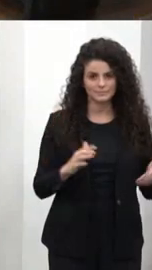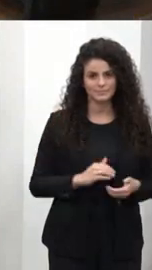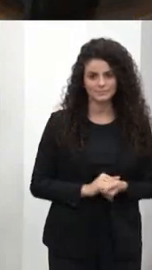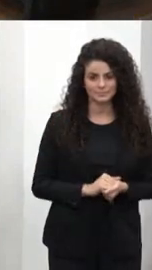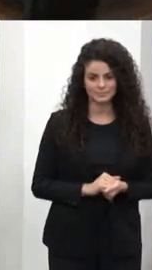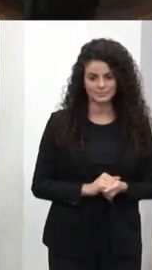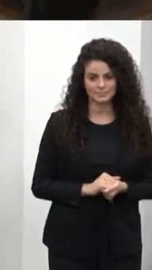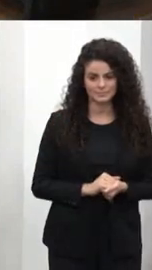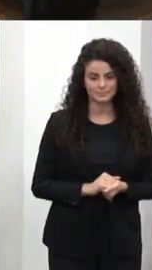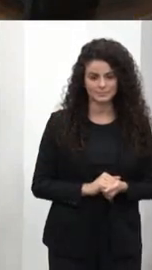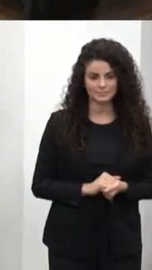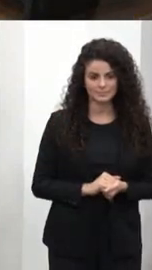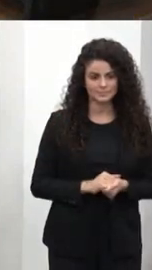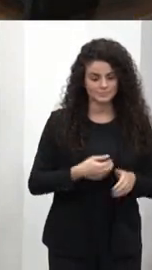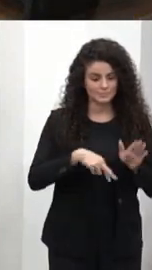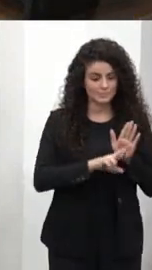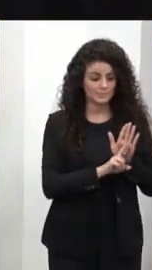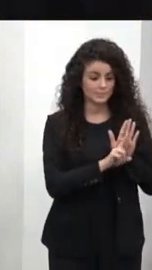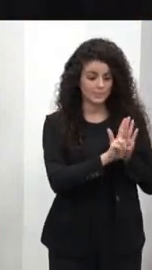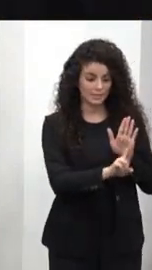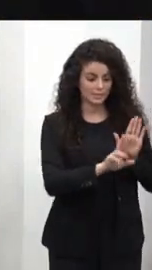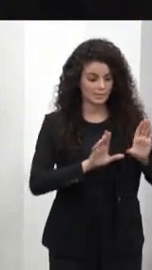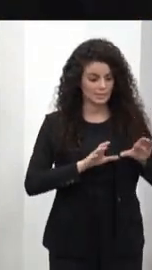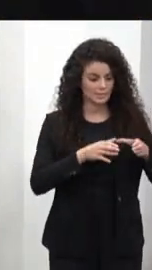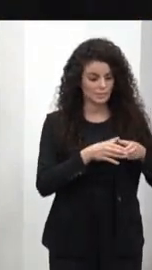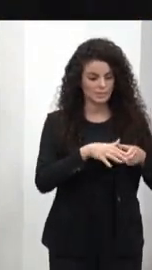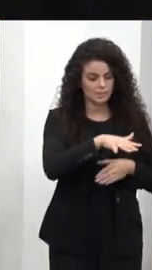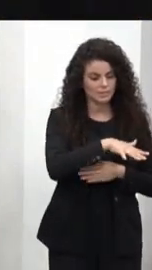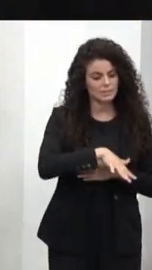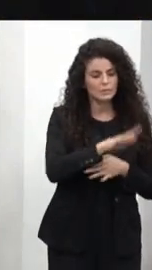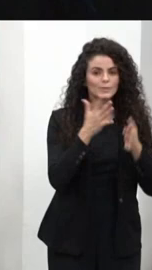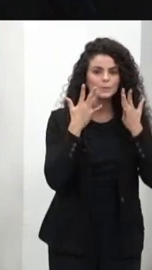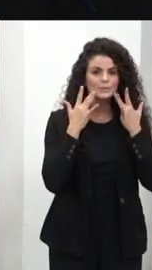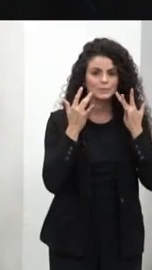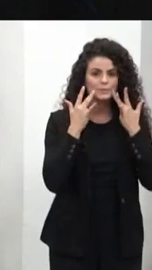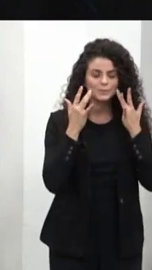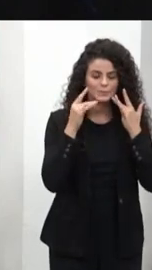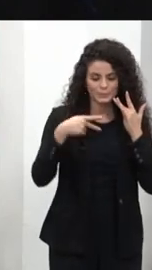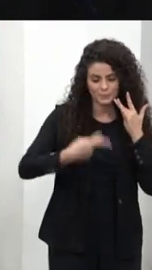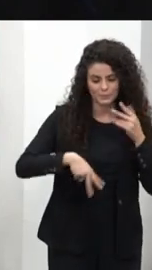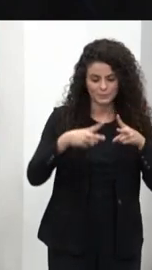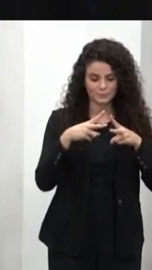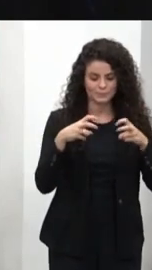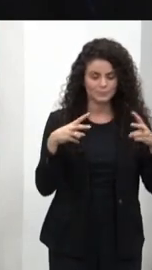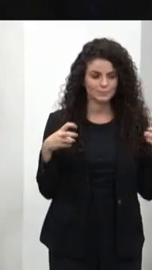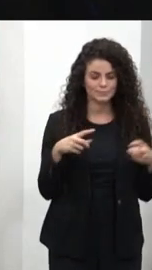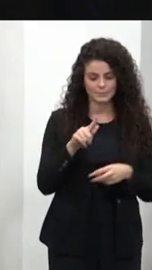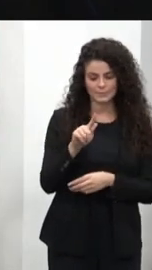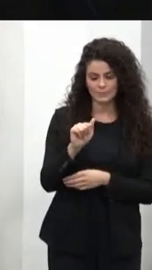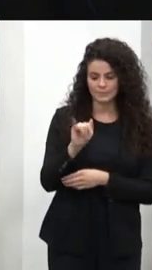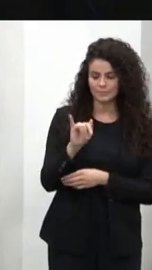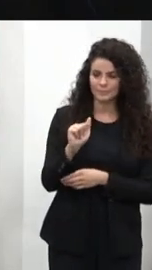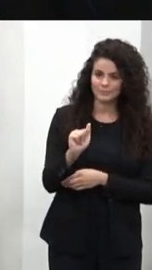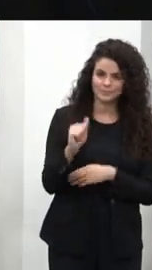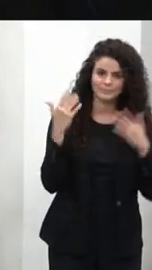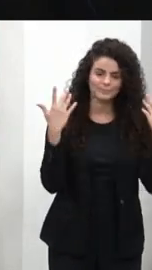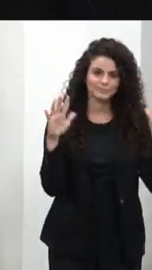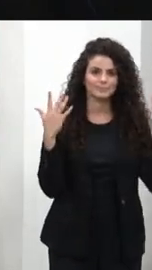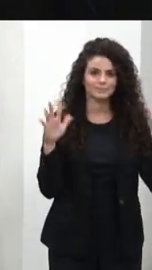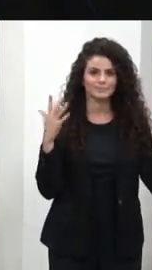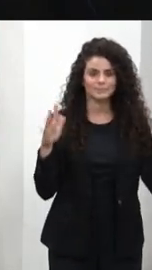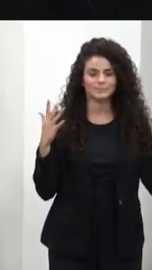senhora representante do setorial de teatro do município de Florianópolis Gaia com Zani